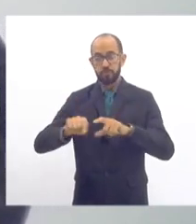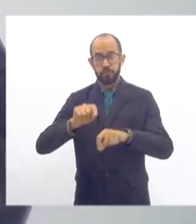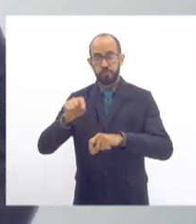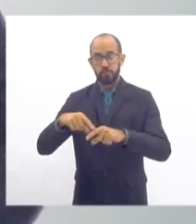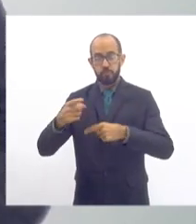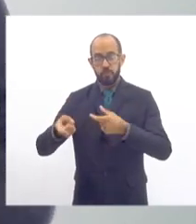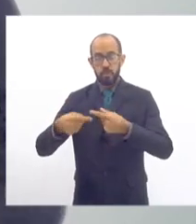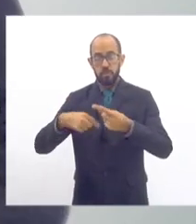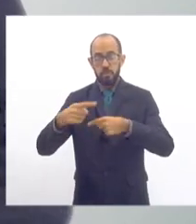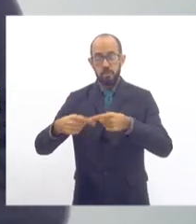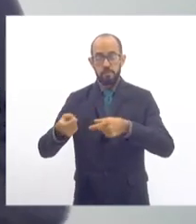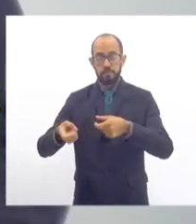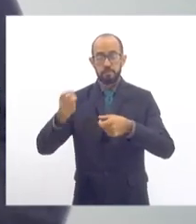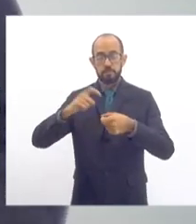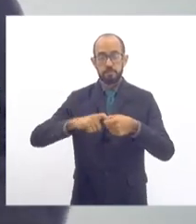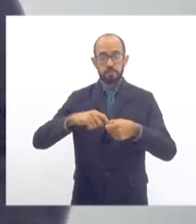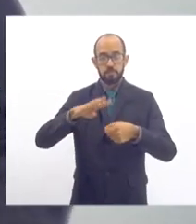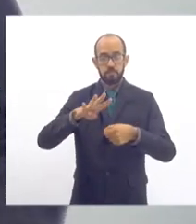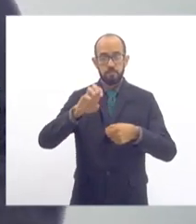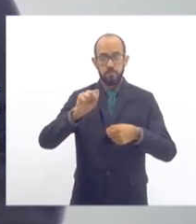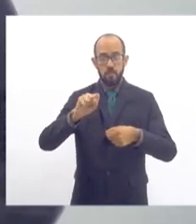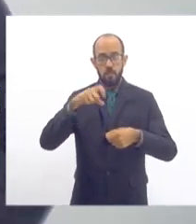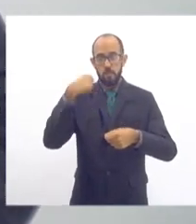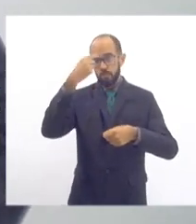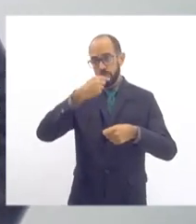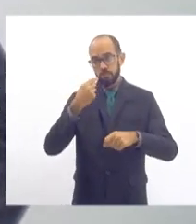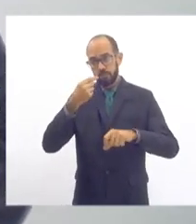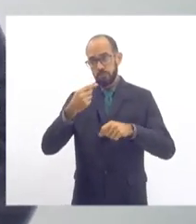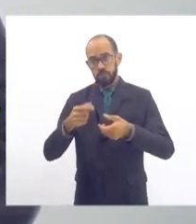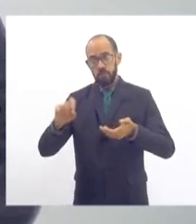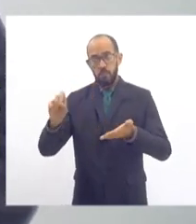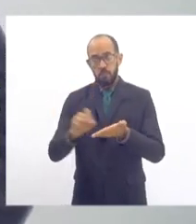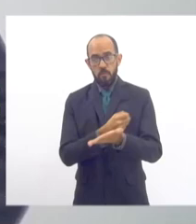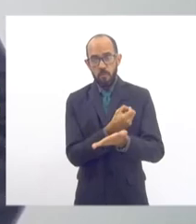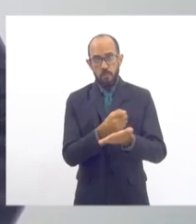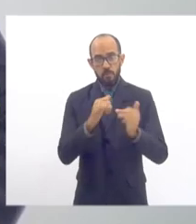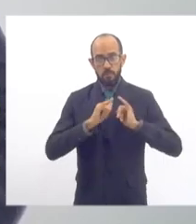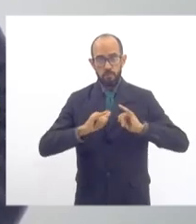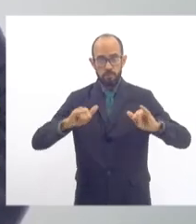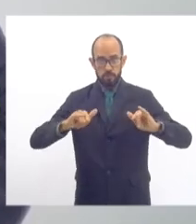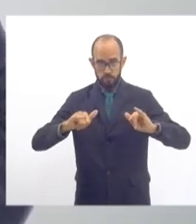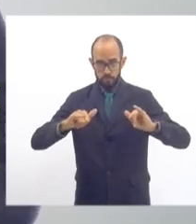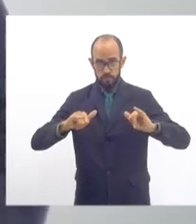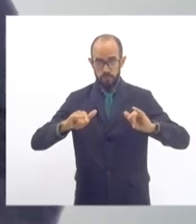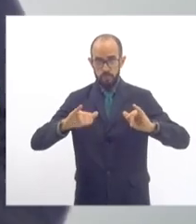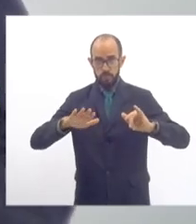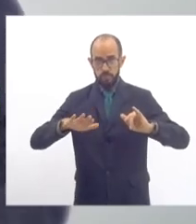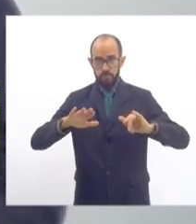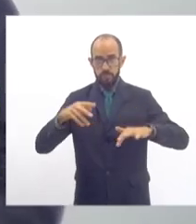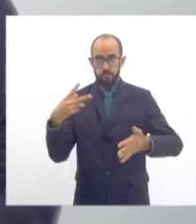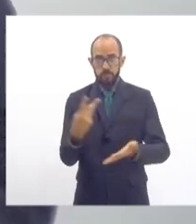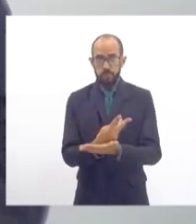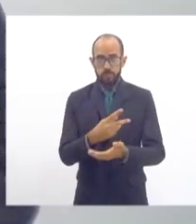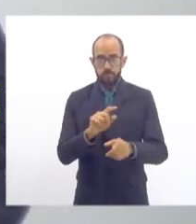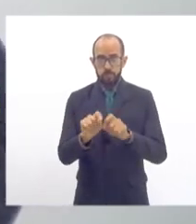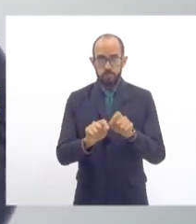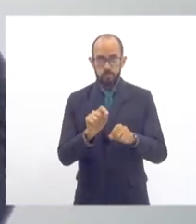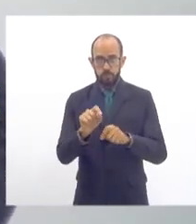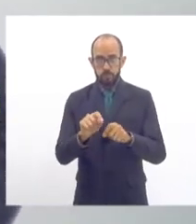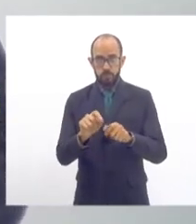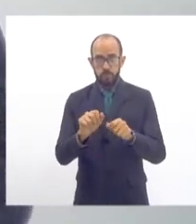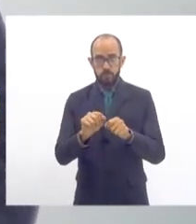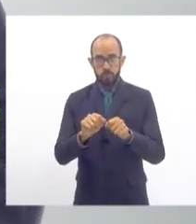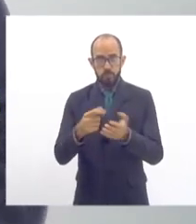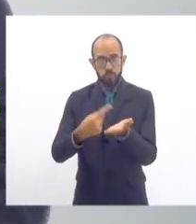48 horas apto, nós faríamos a assinatura e a publicação. O que ocorre é que, primeiro, nós fizemos um outro dissídio,